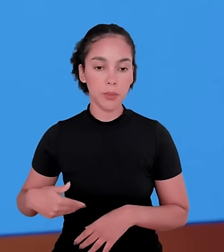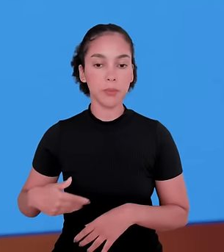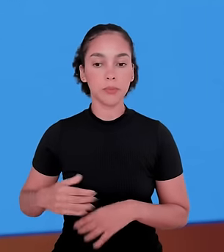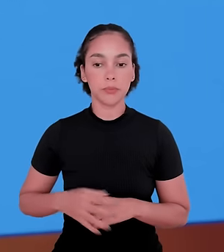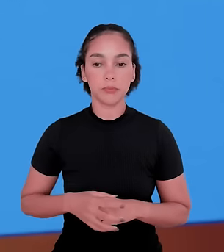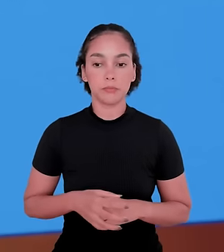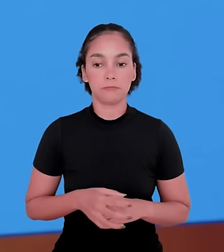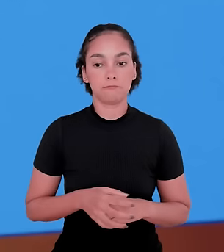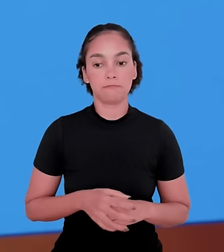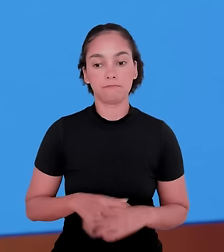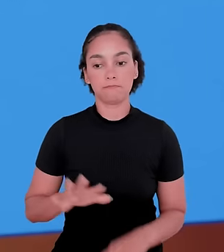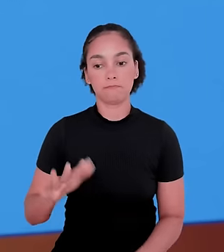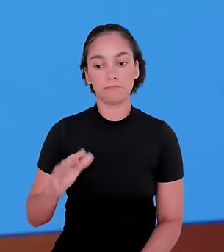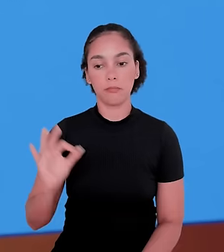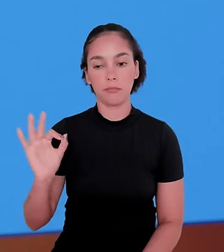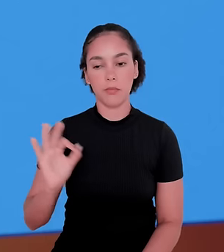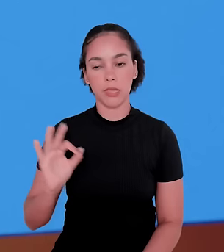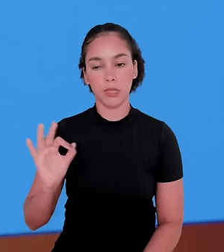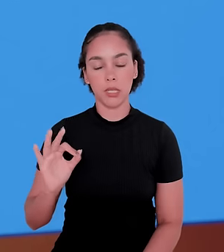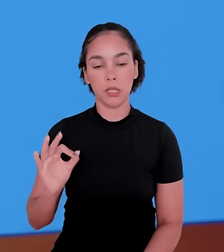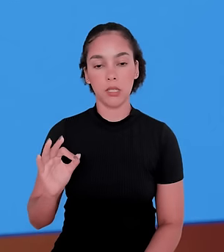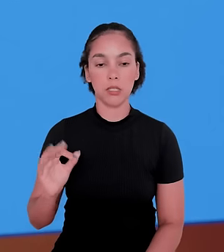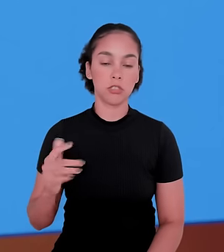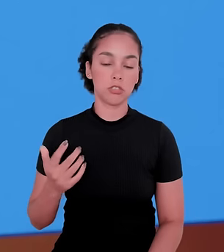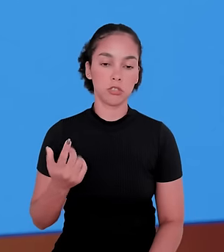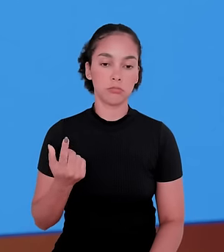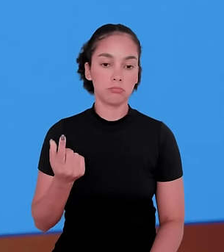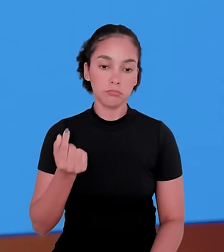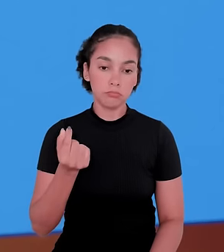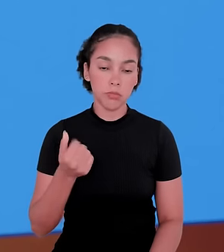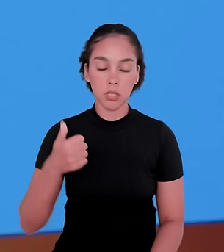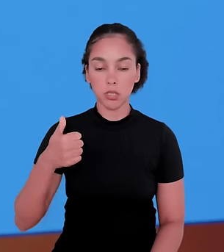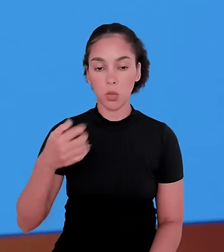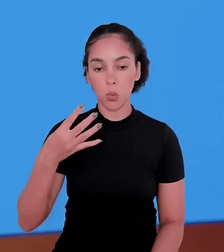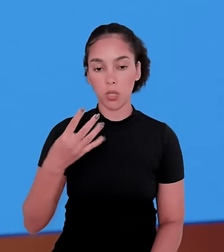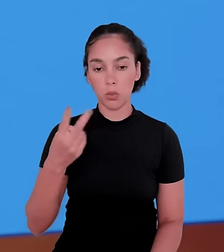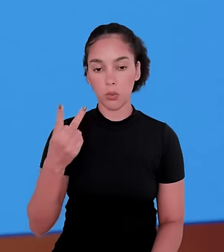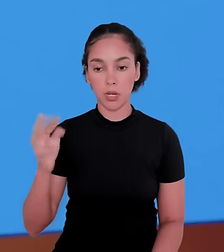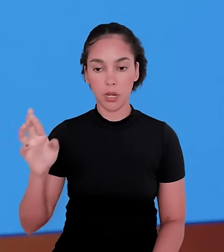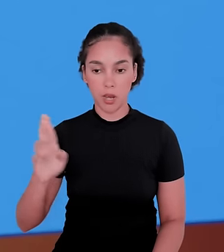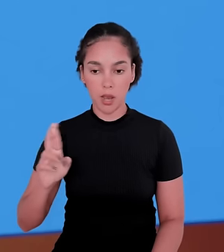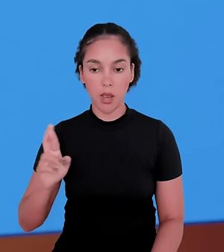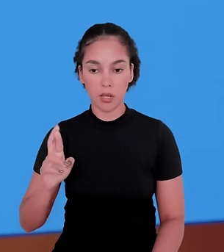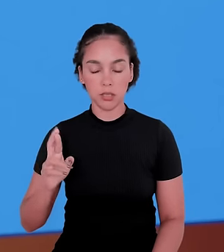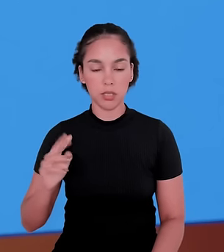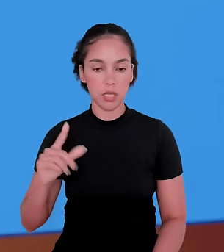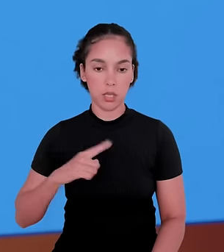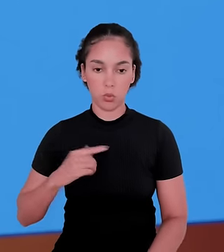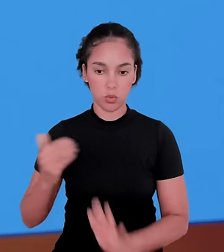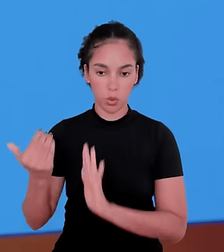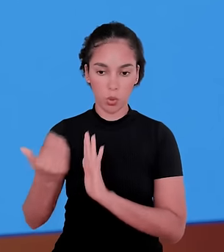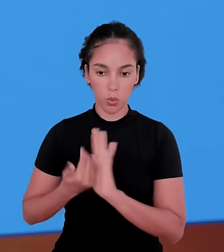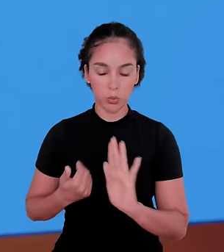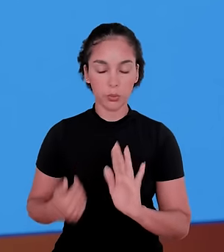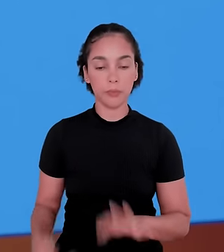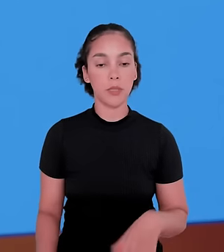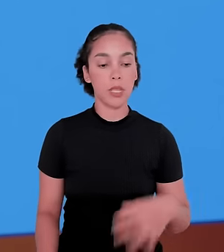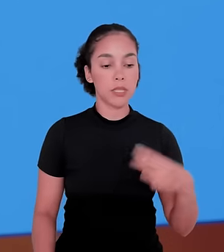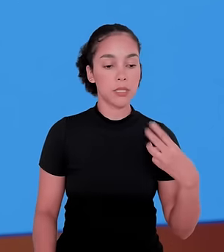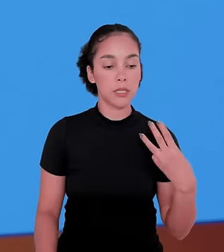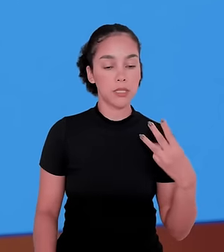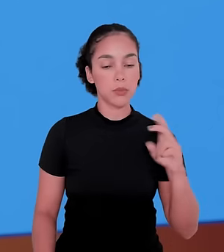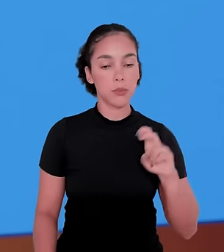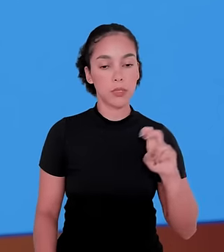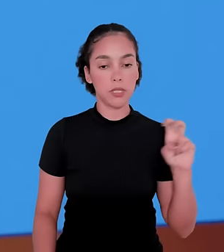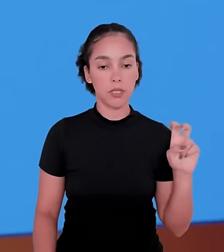ela vai dar uma taxa de r$ 2 a taxa com desconto e 3 355